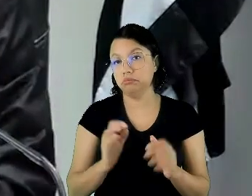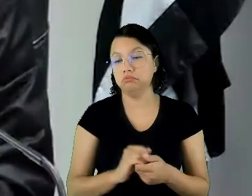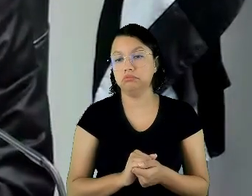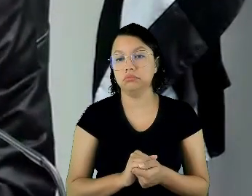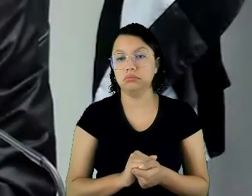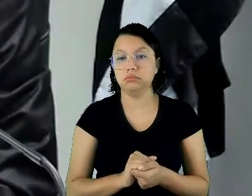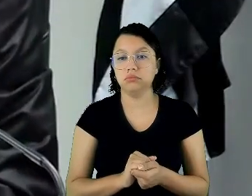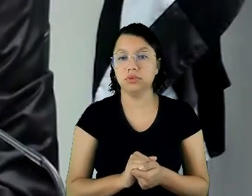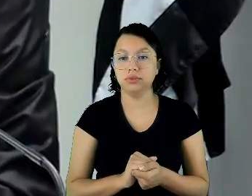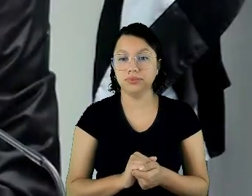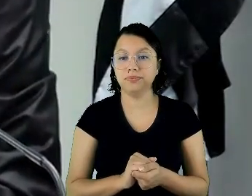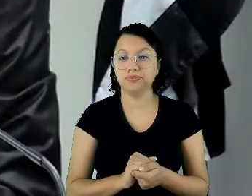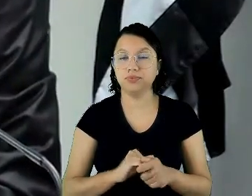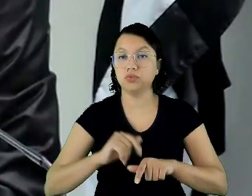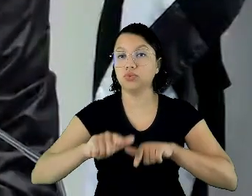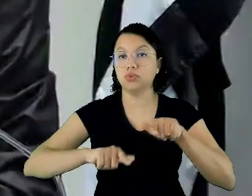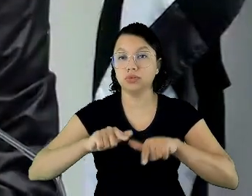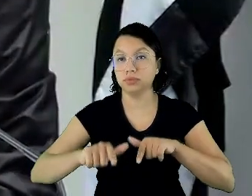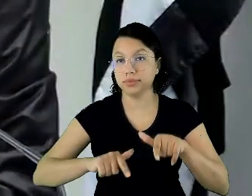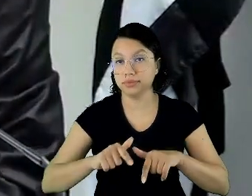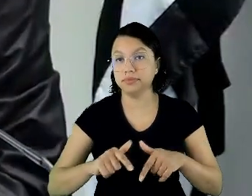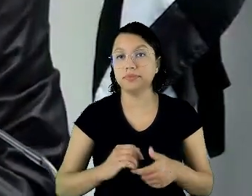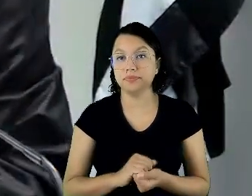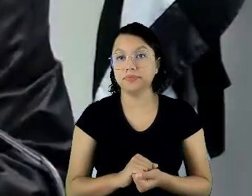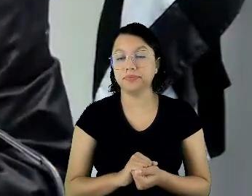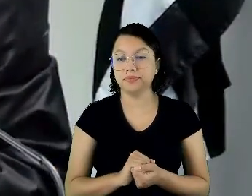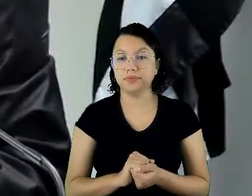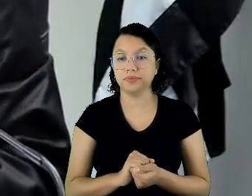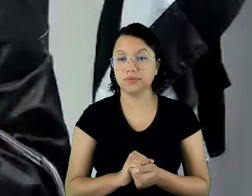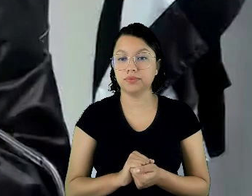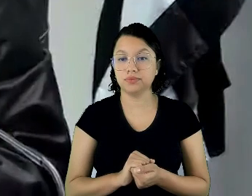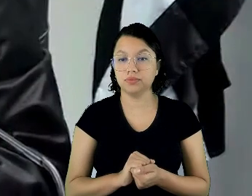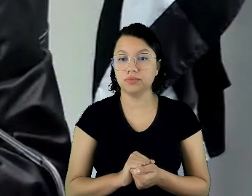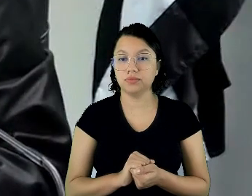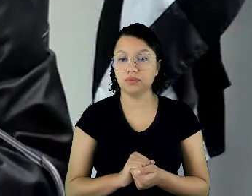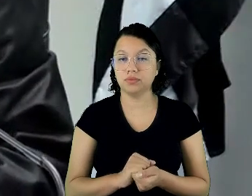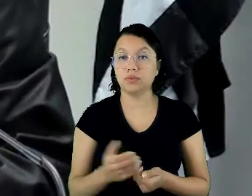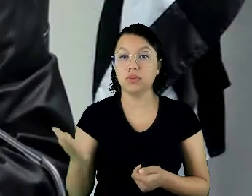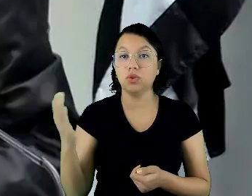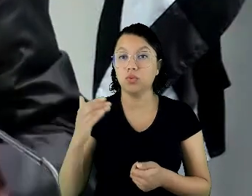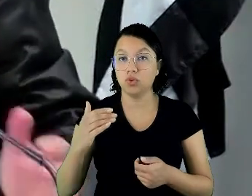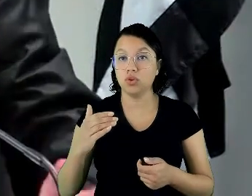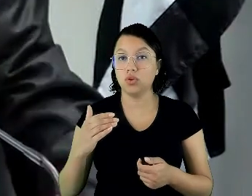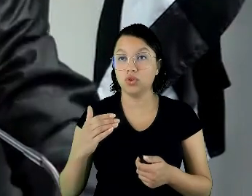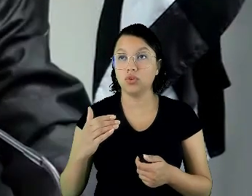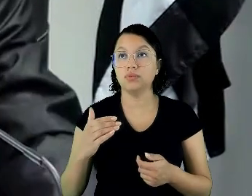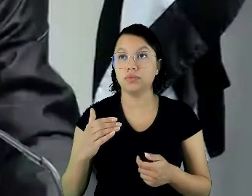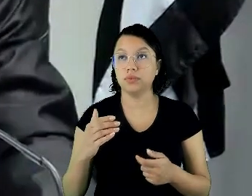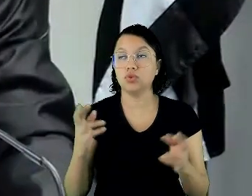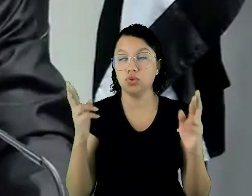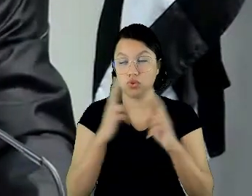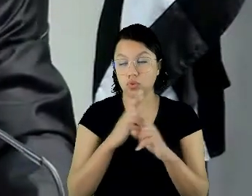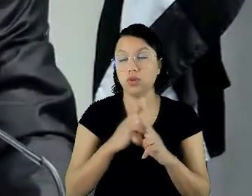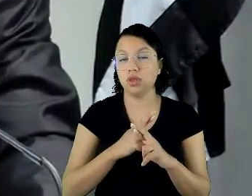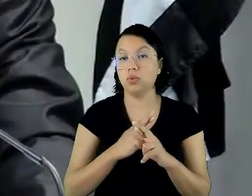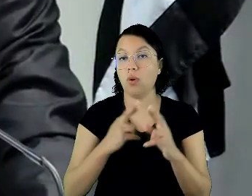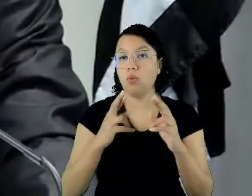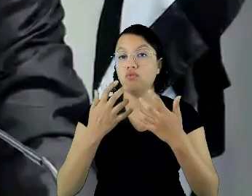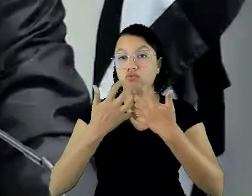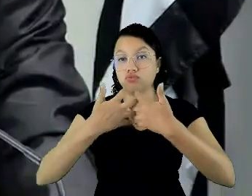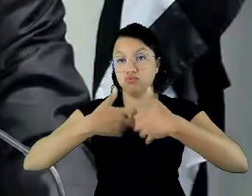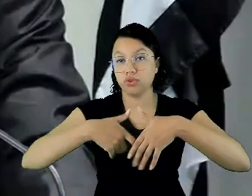nas atividades decorrentes do funcionamento desse tribunal.